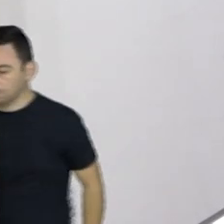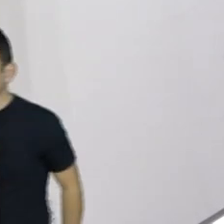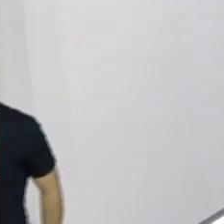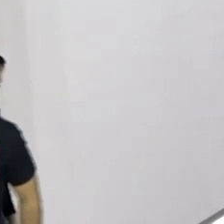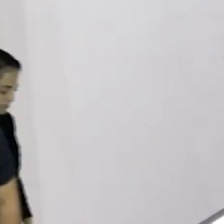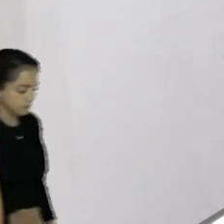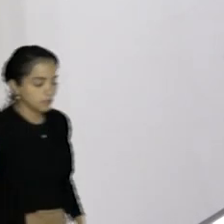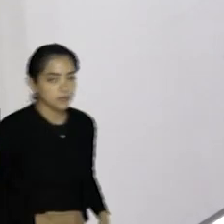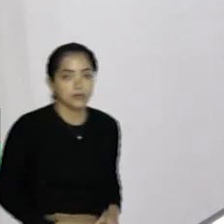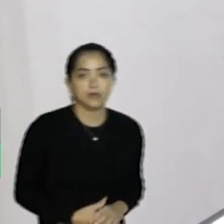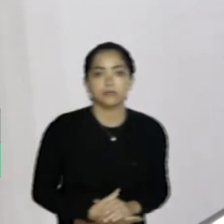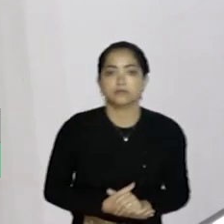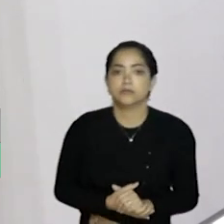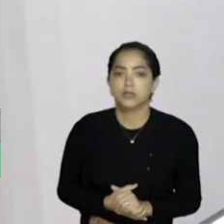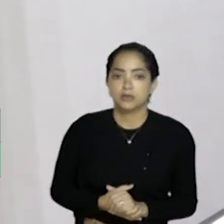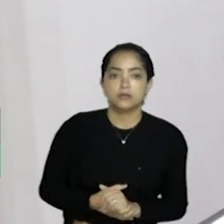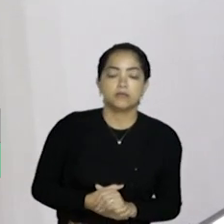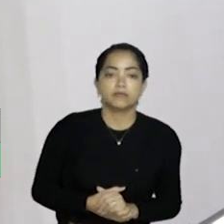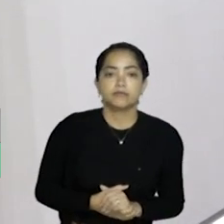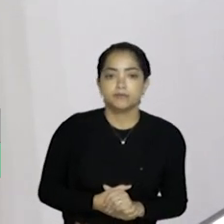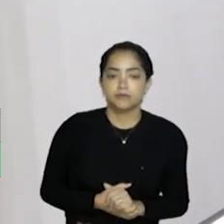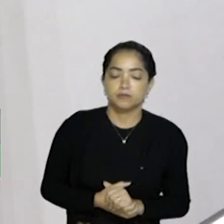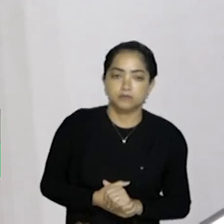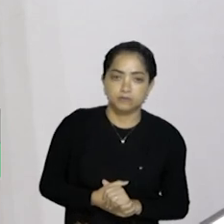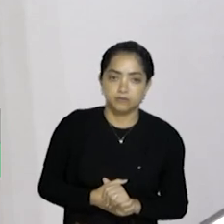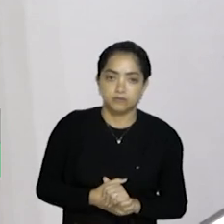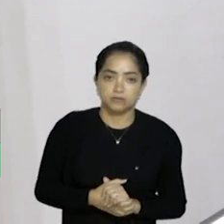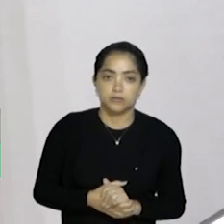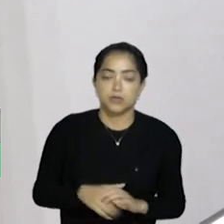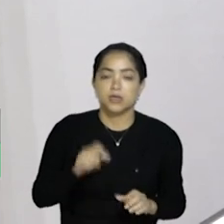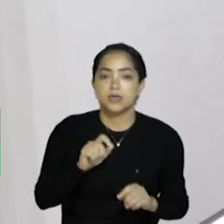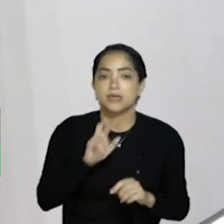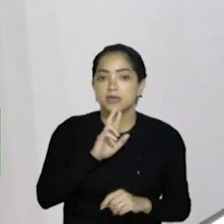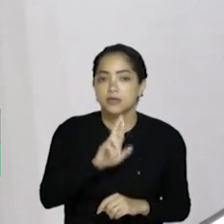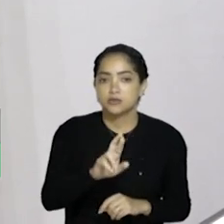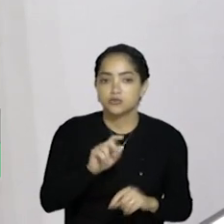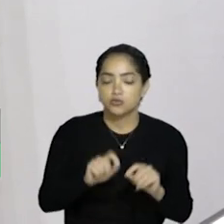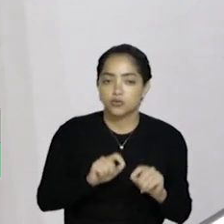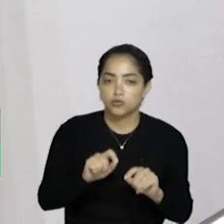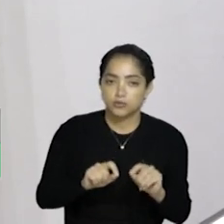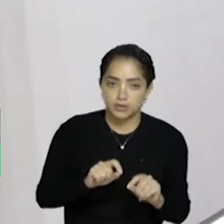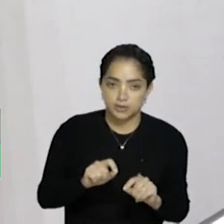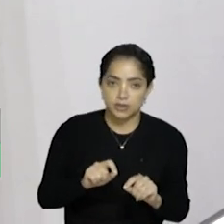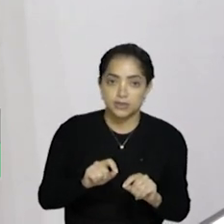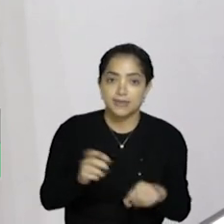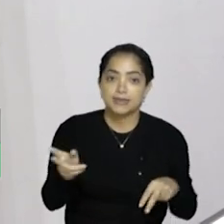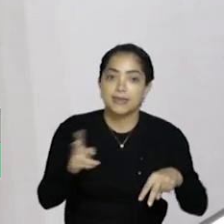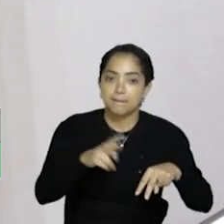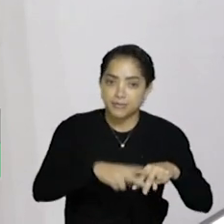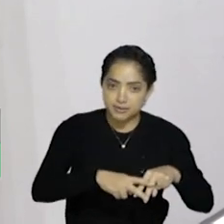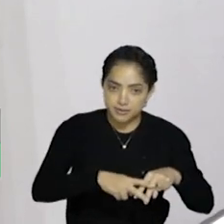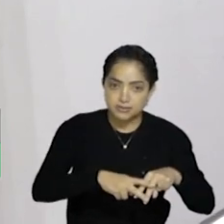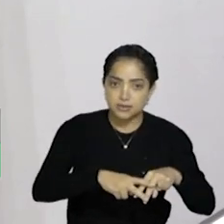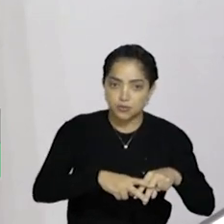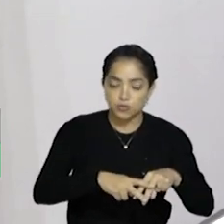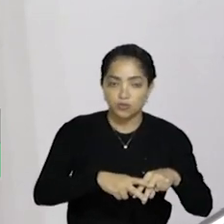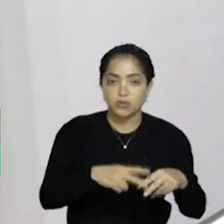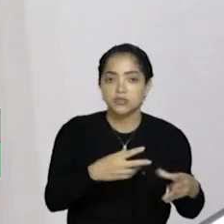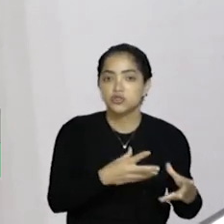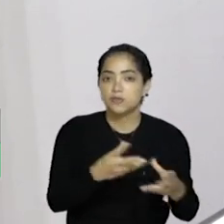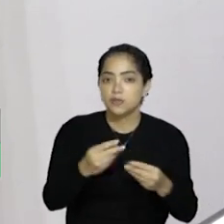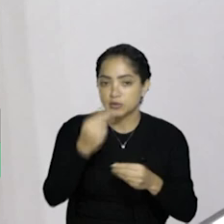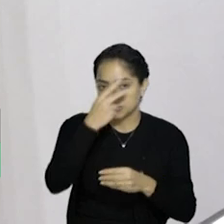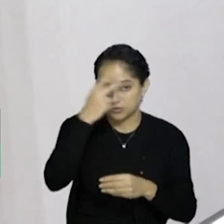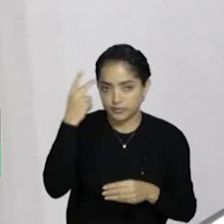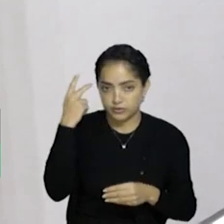operação que resultou aí na prisão de dezenas de